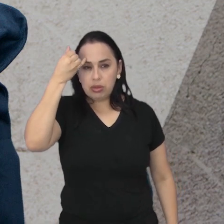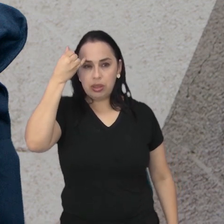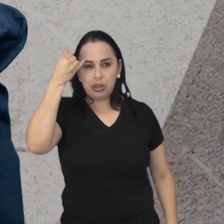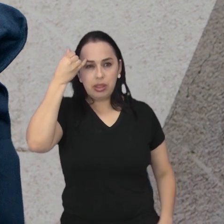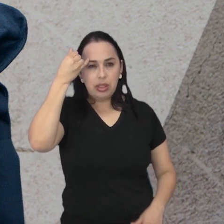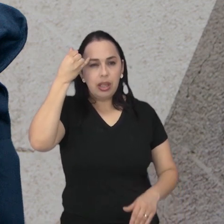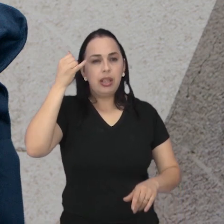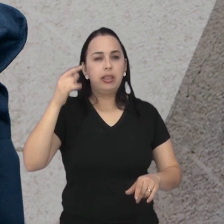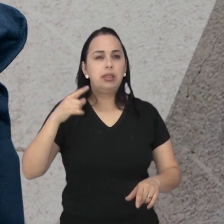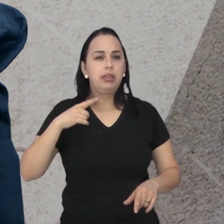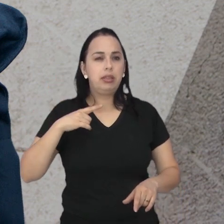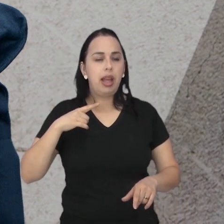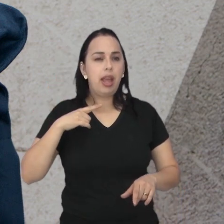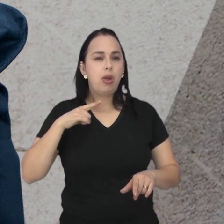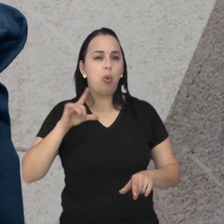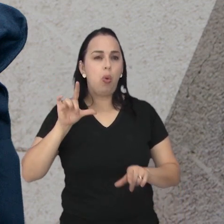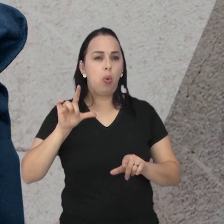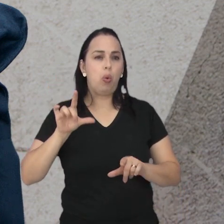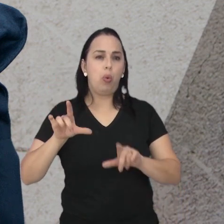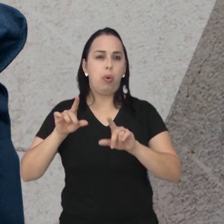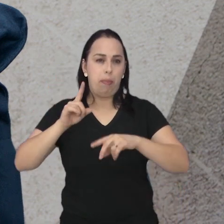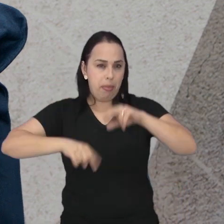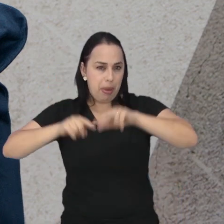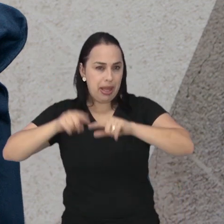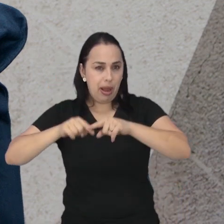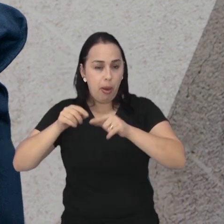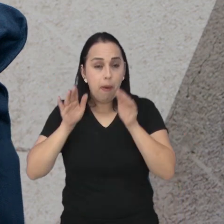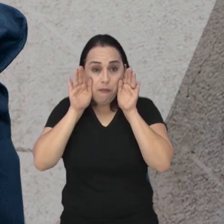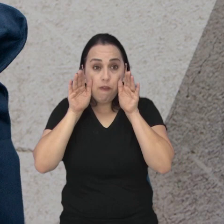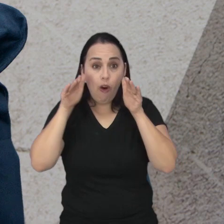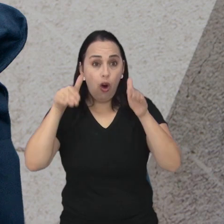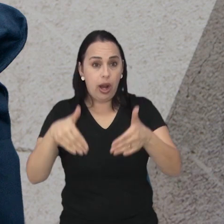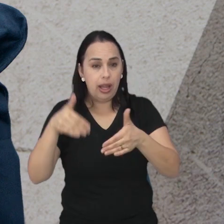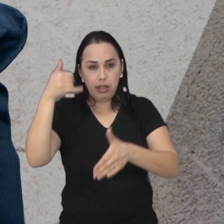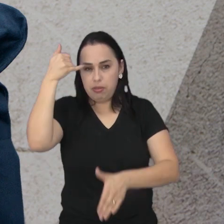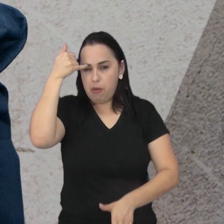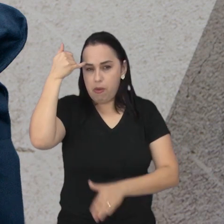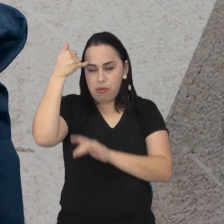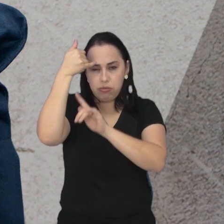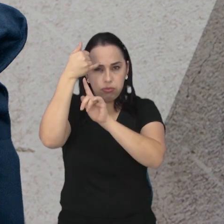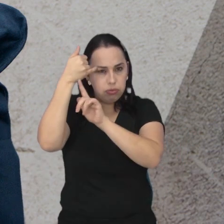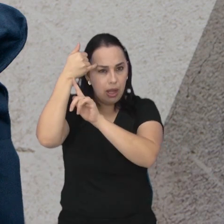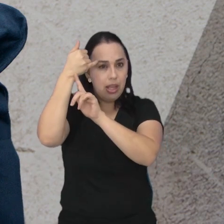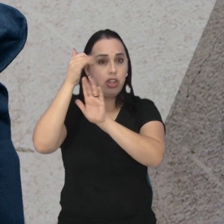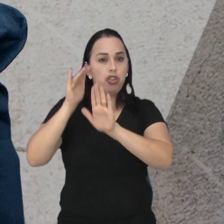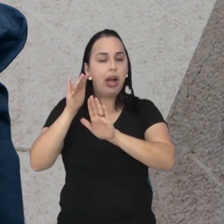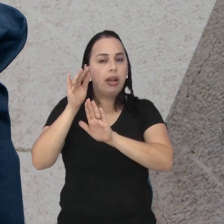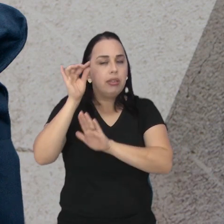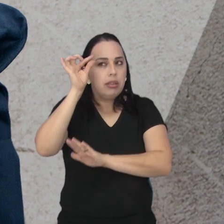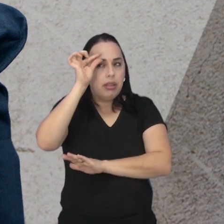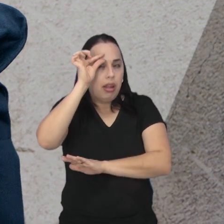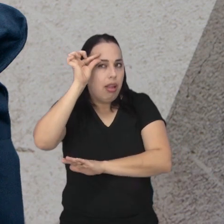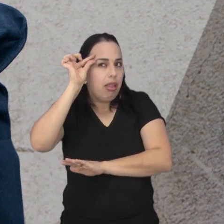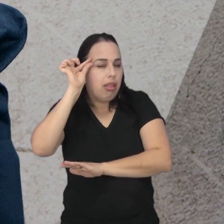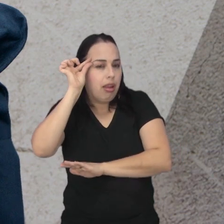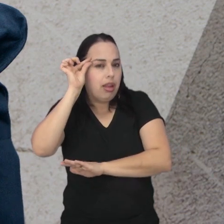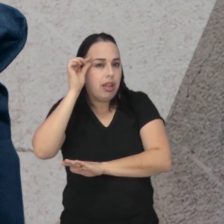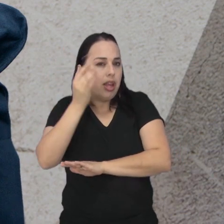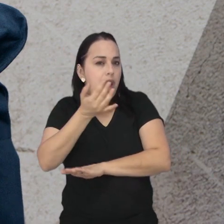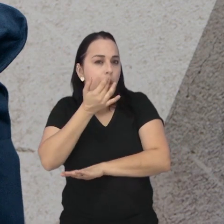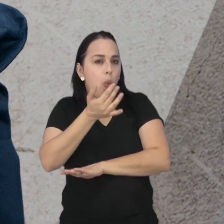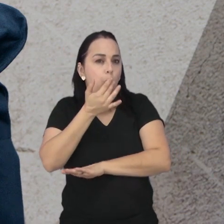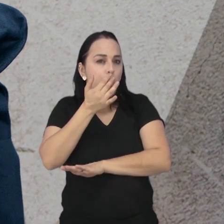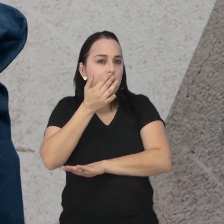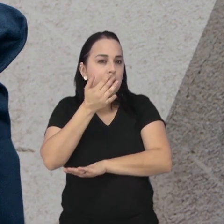o dermógrafo, que é um específico para micropigmentação. Ele já tem essa função de projetar a